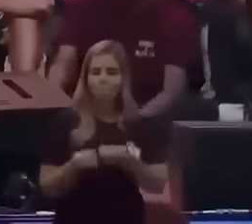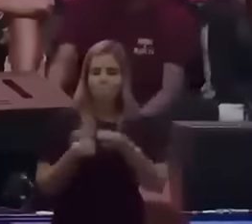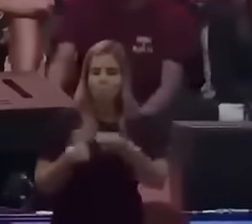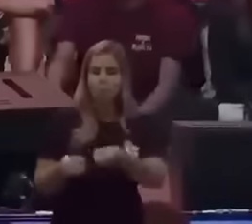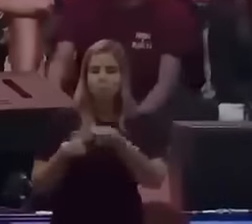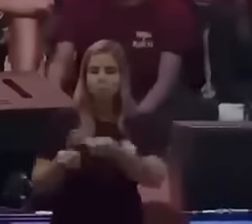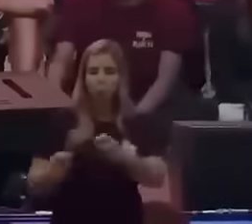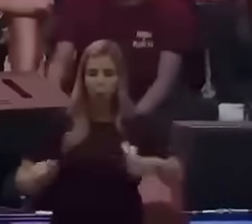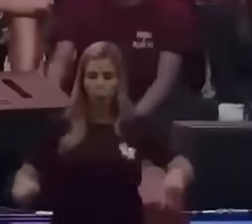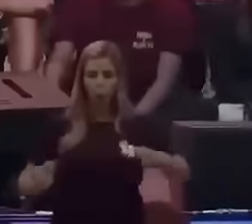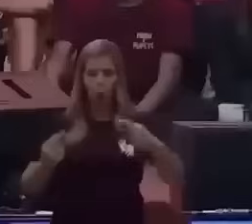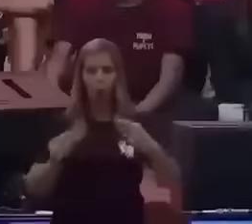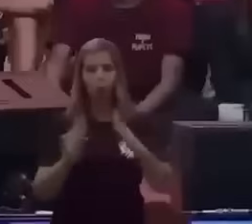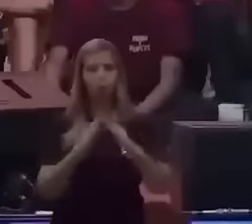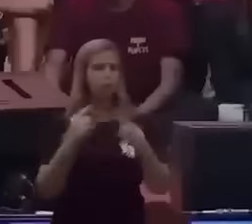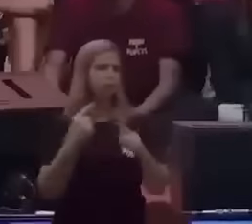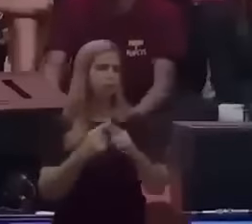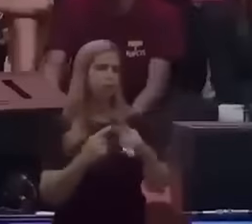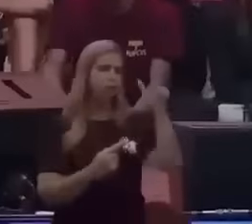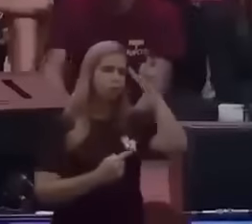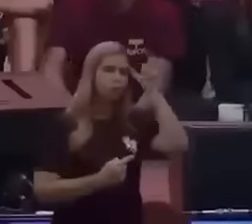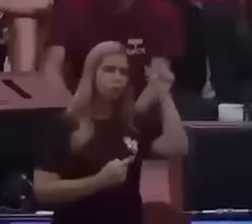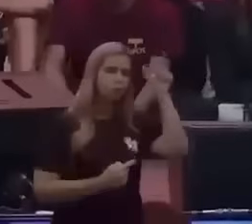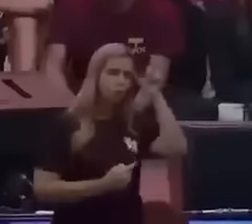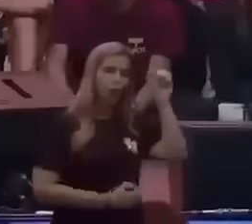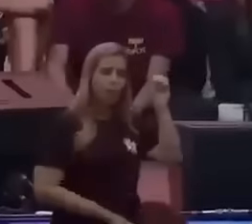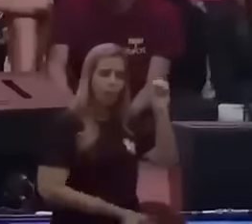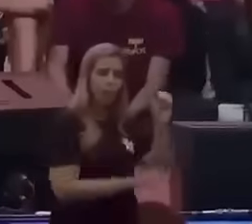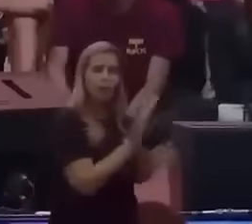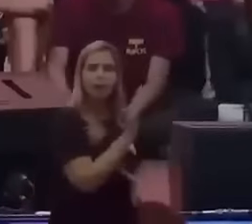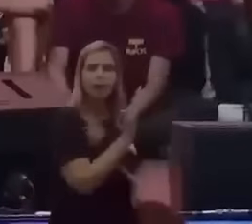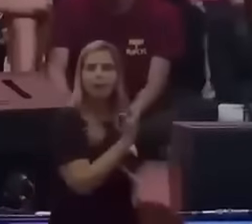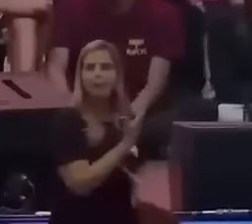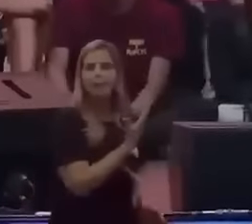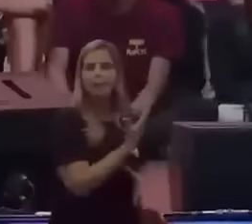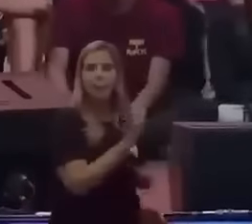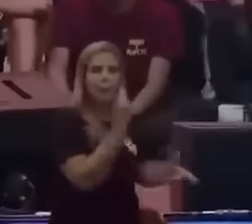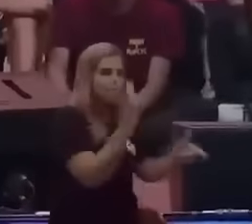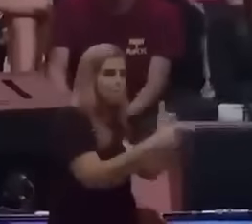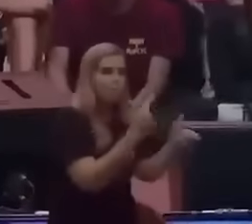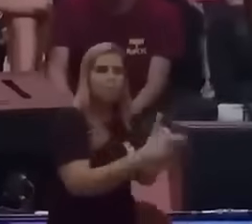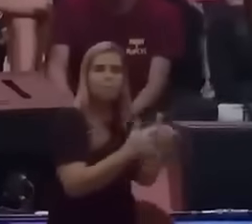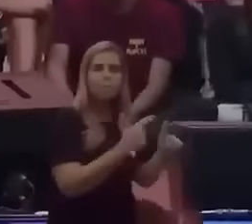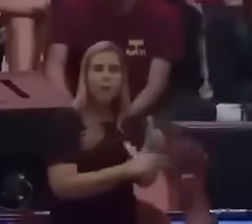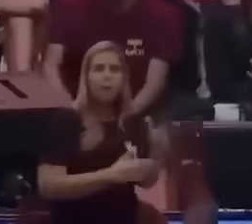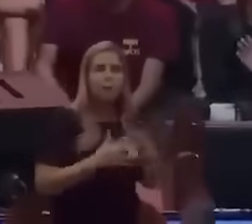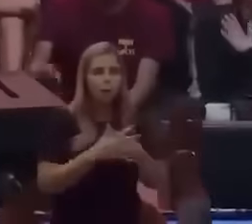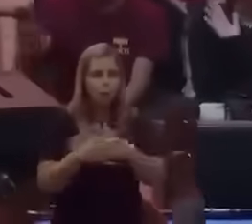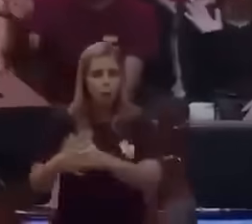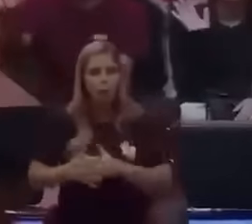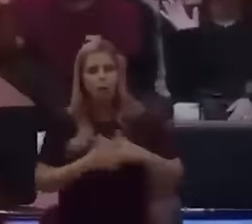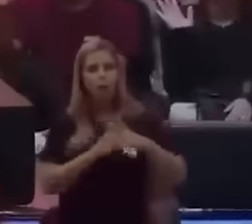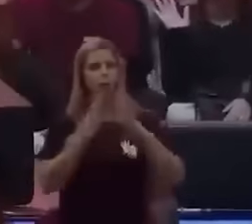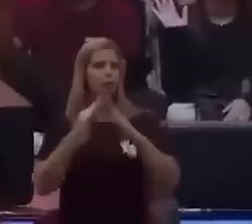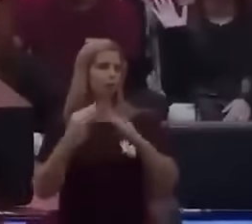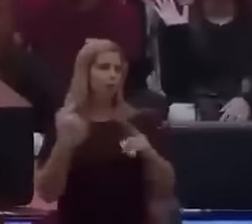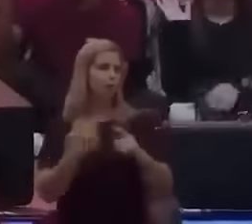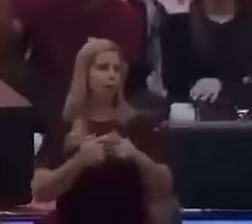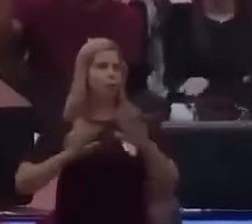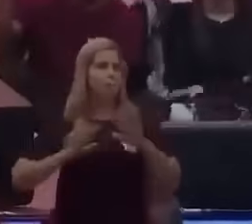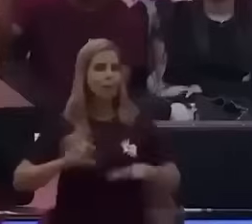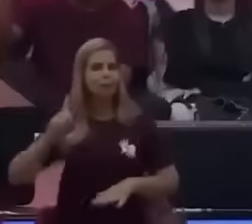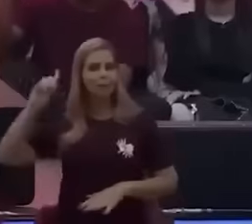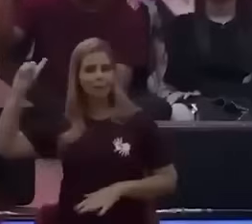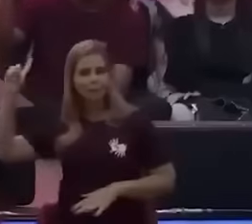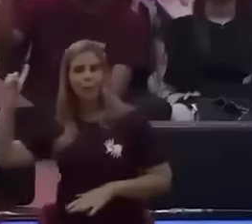o diabo cria situações para embaraçar a igreja, mas ninguém pode deter os passos da igreja do Deus vivo, porque aquele